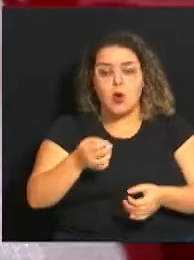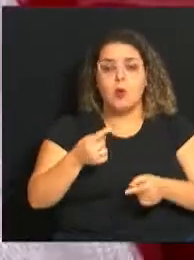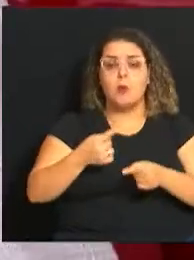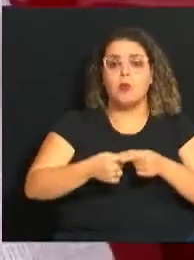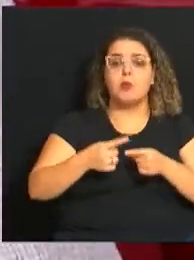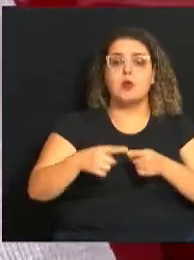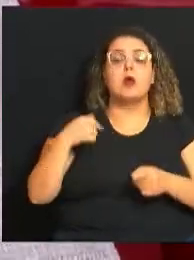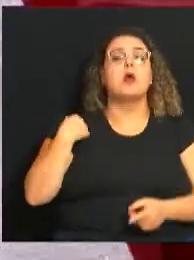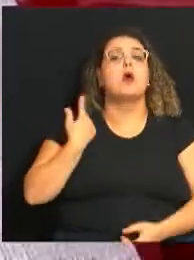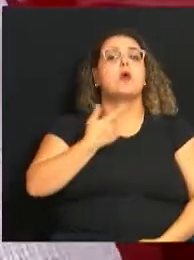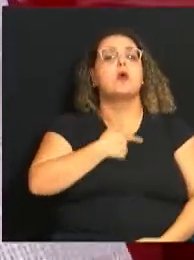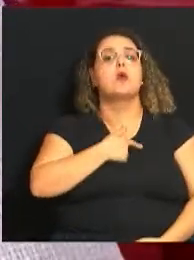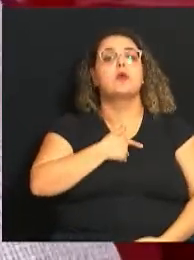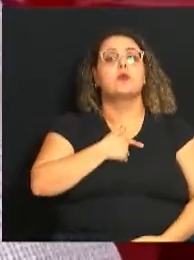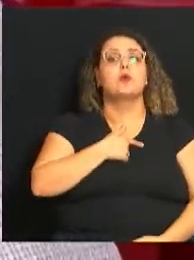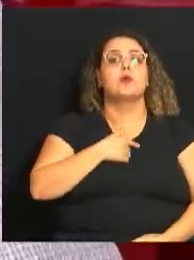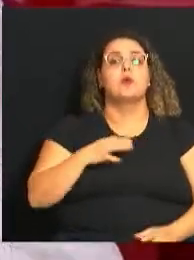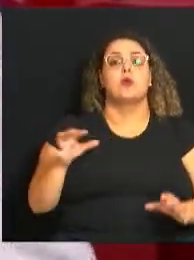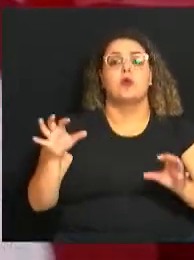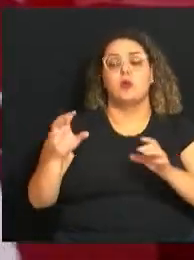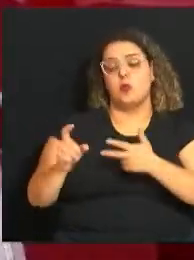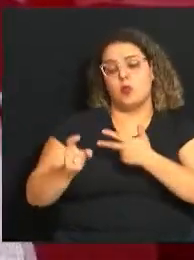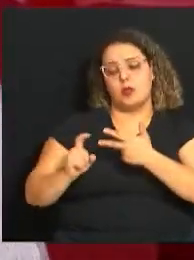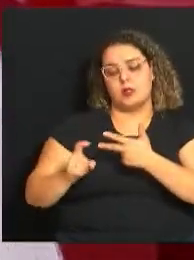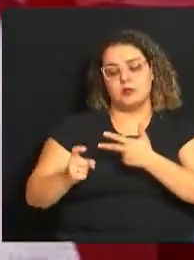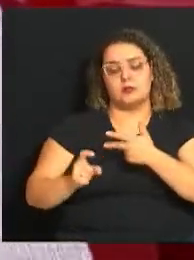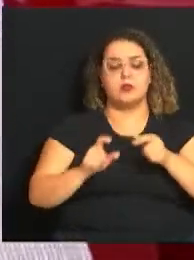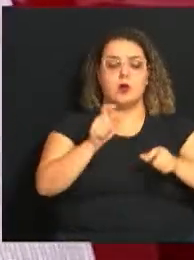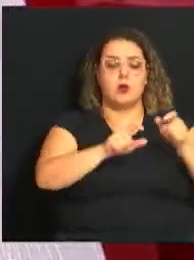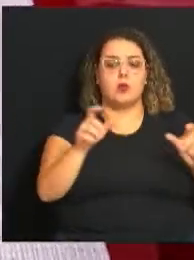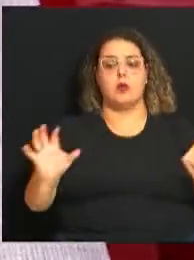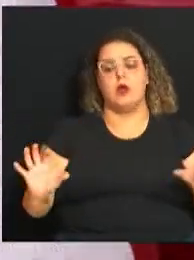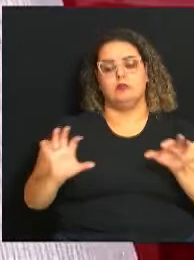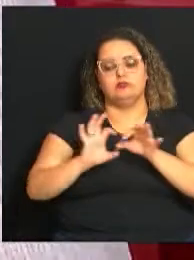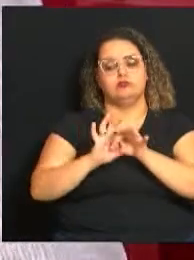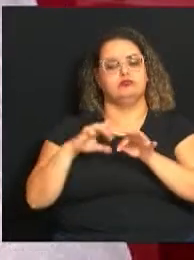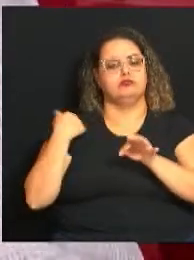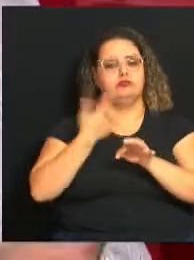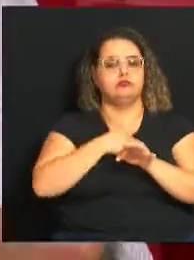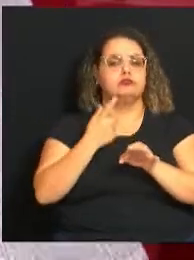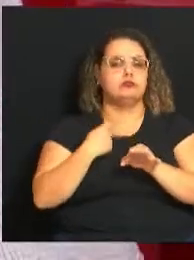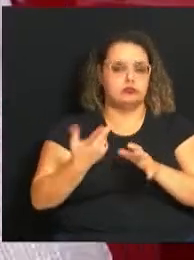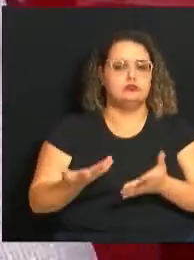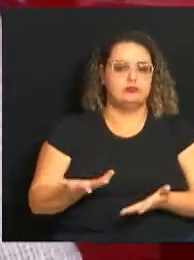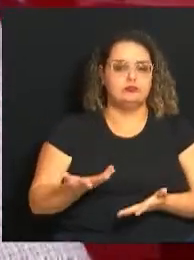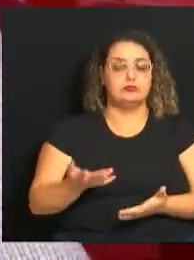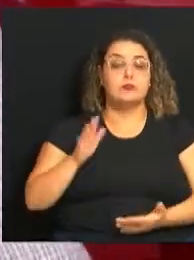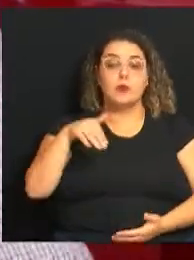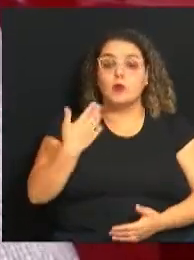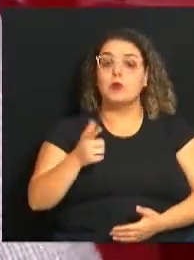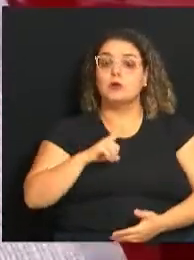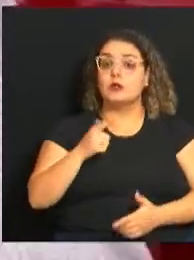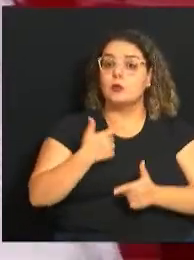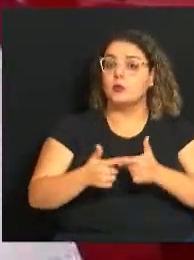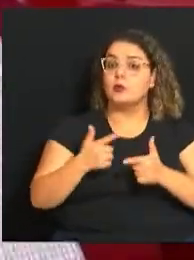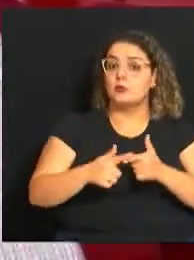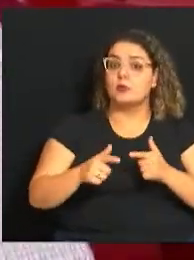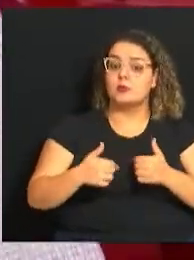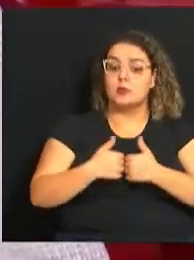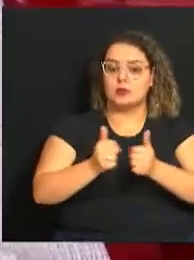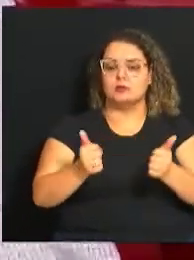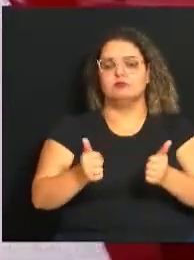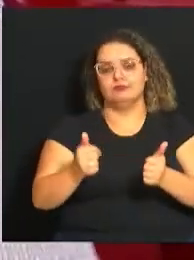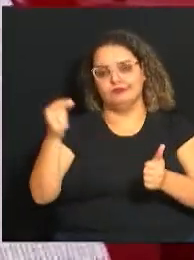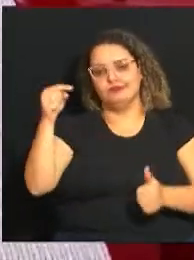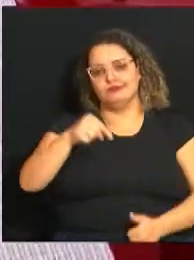nós o elo entre o executivo e a população, uma vez que, quando tem problema no transporte coletivo, é lá